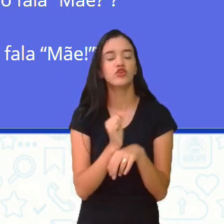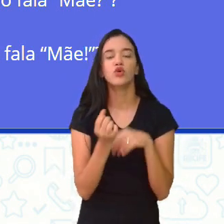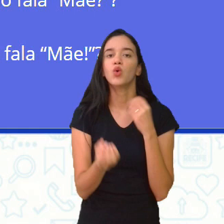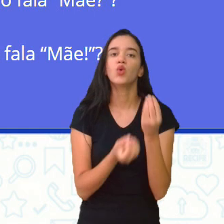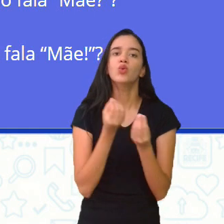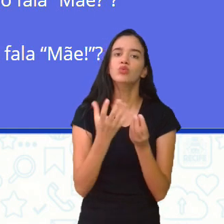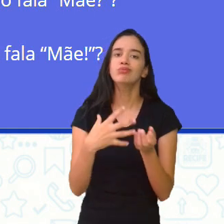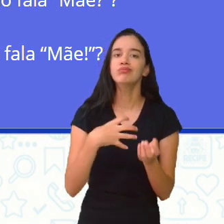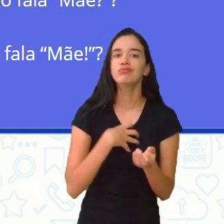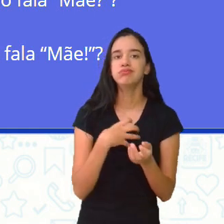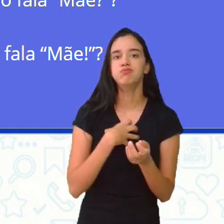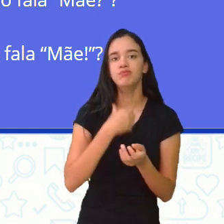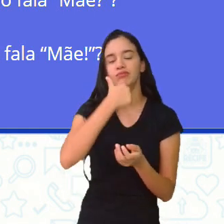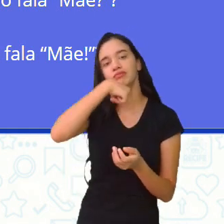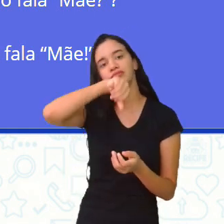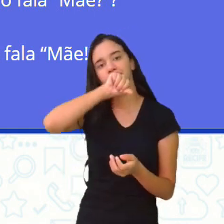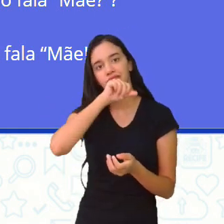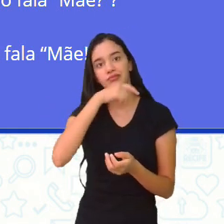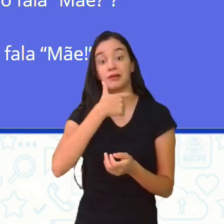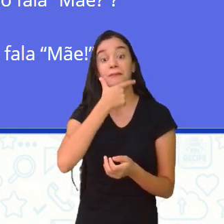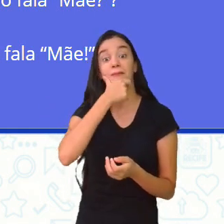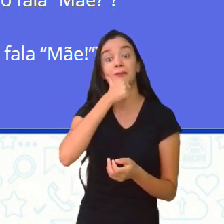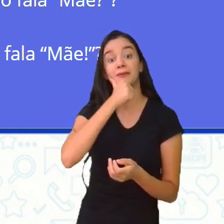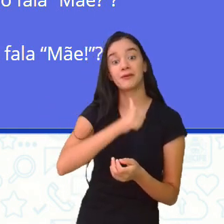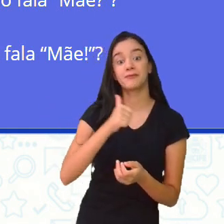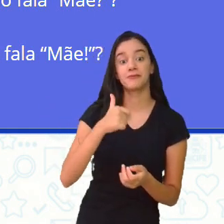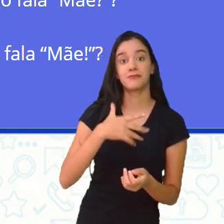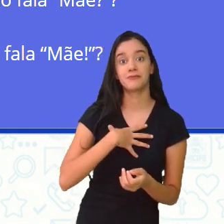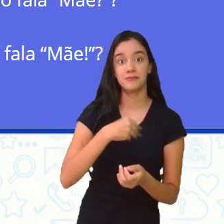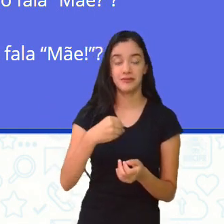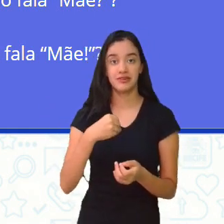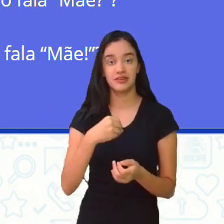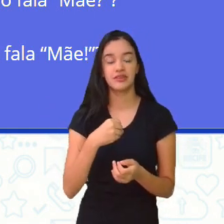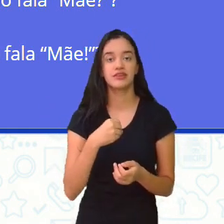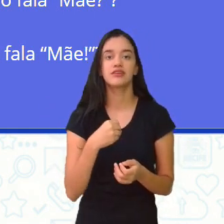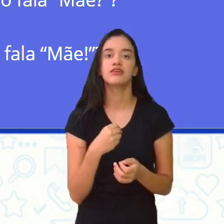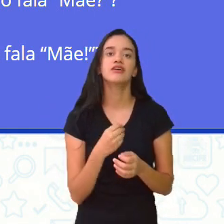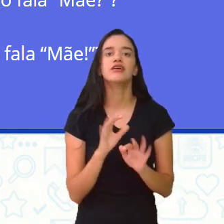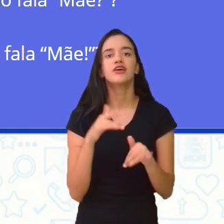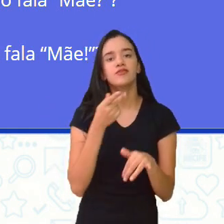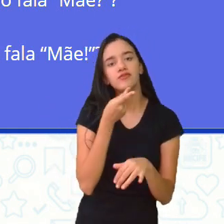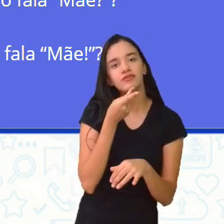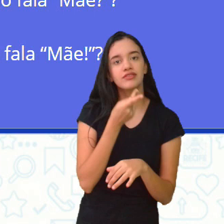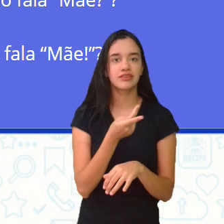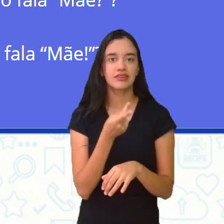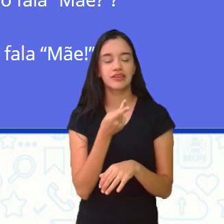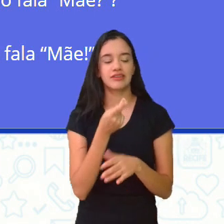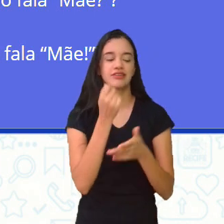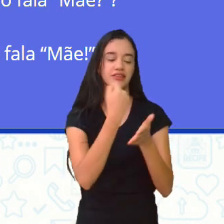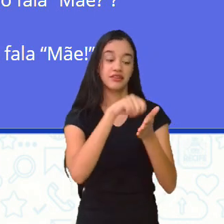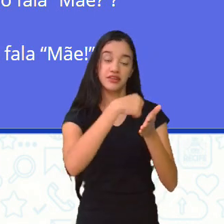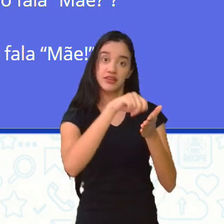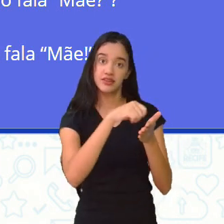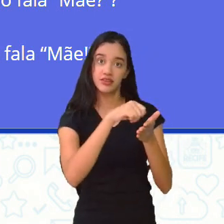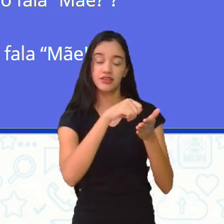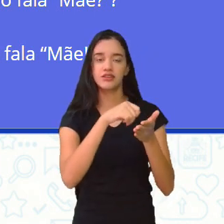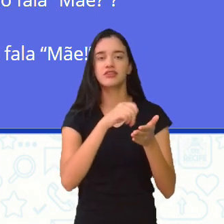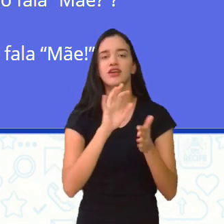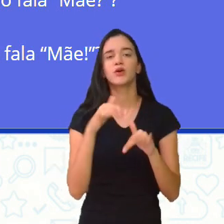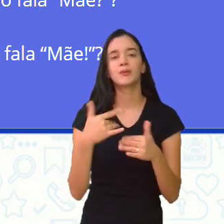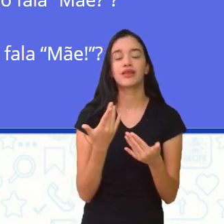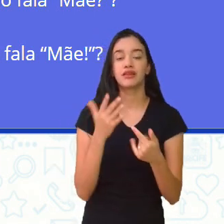se sente a filha para a sua fala, não é aí, né, na escrita, né,